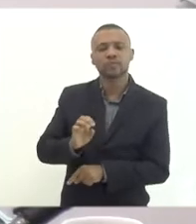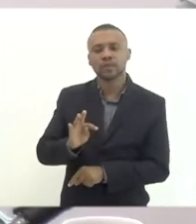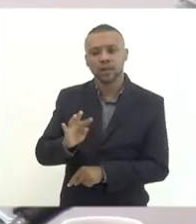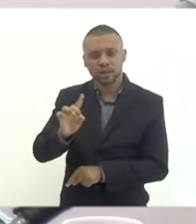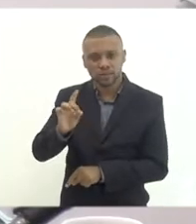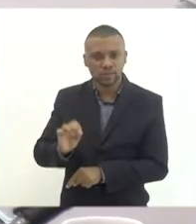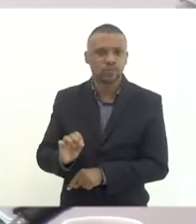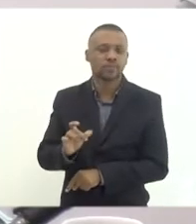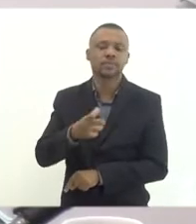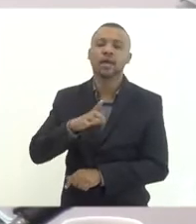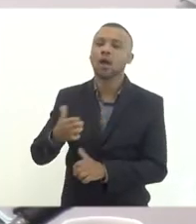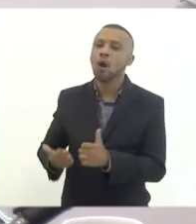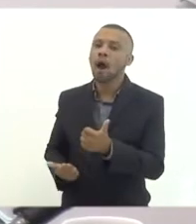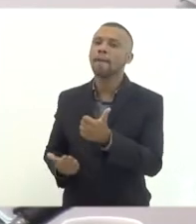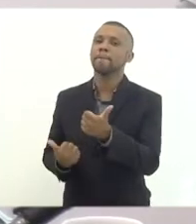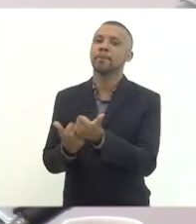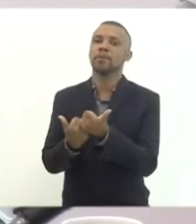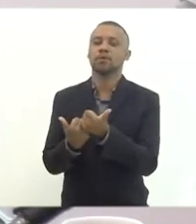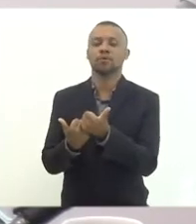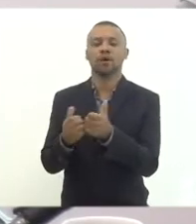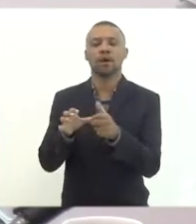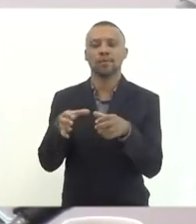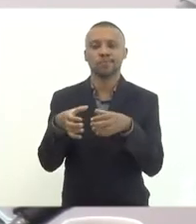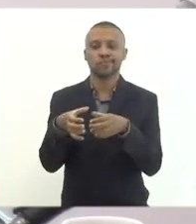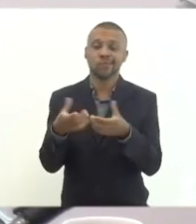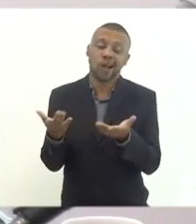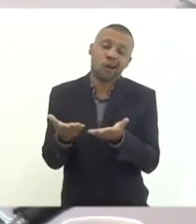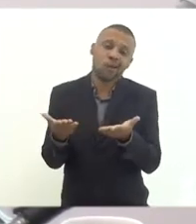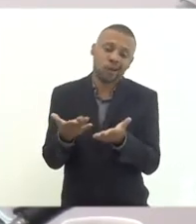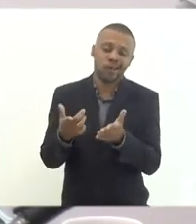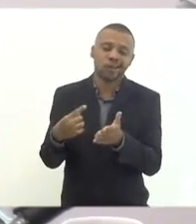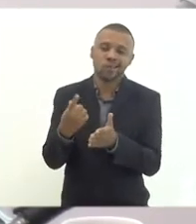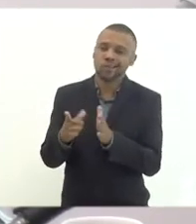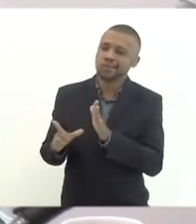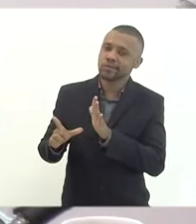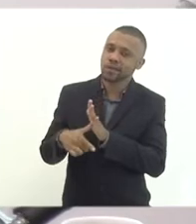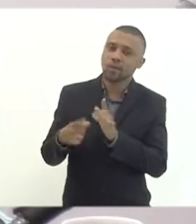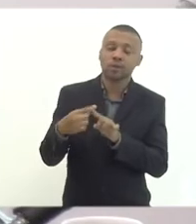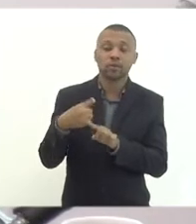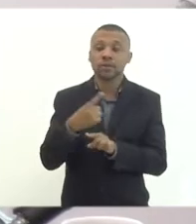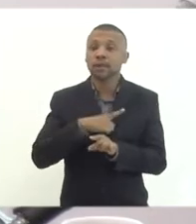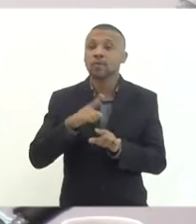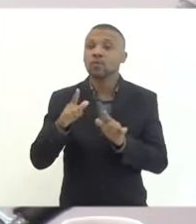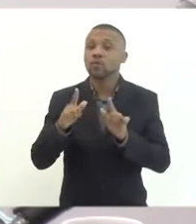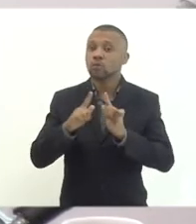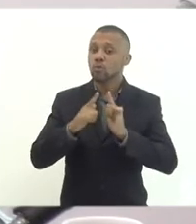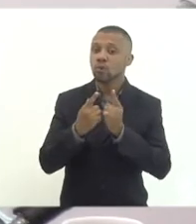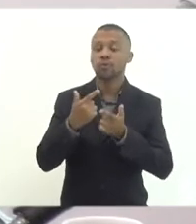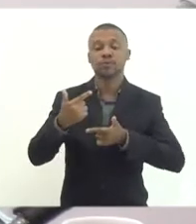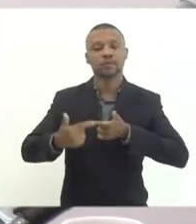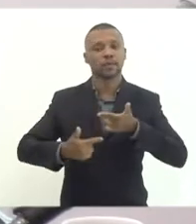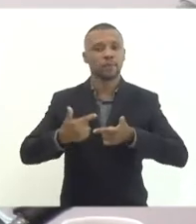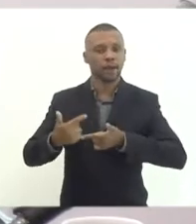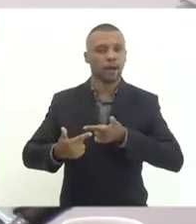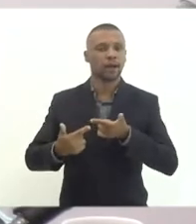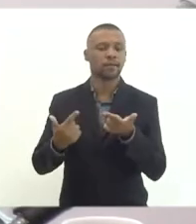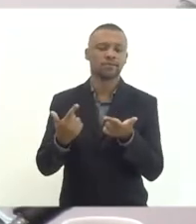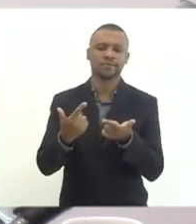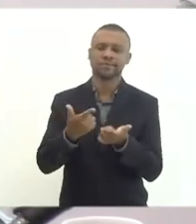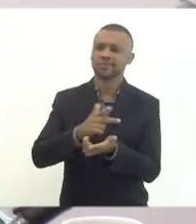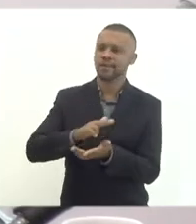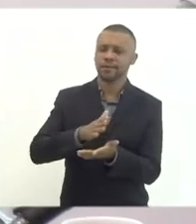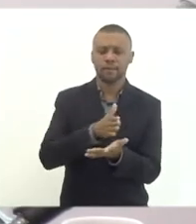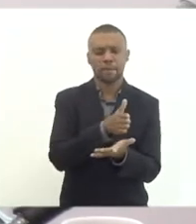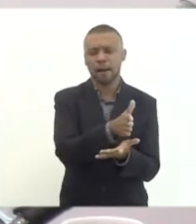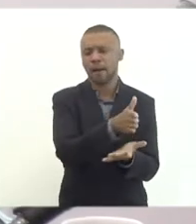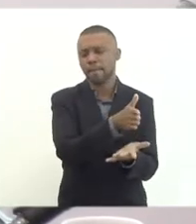de apoio essas equipes Agora mesmo eu cheguei atrasada porque a gente tá com GTI grupo de trabalho intersetorial com a presença de vários parceiros